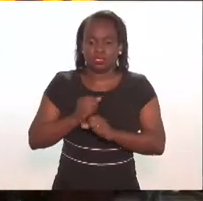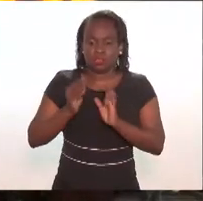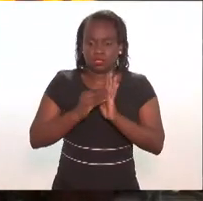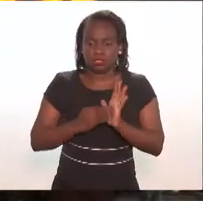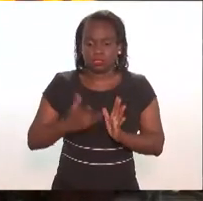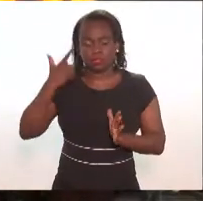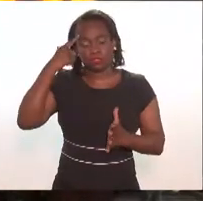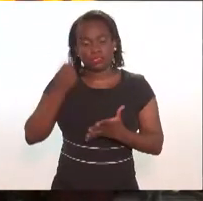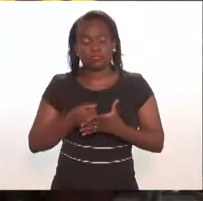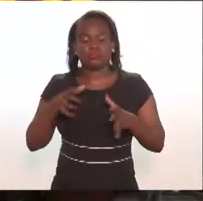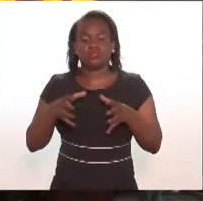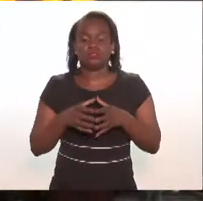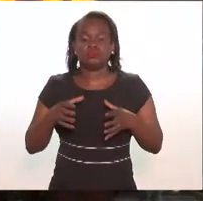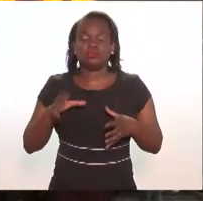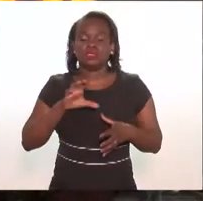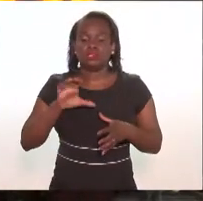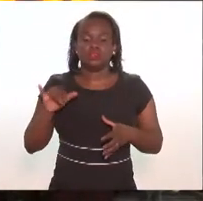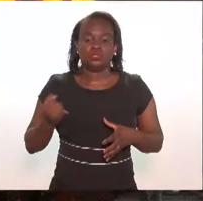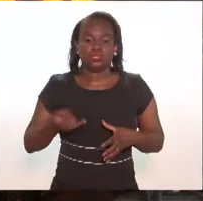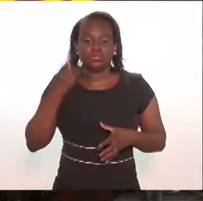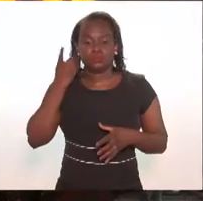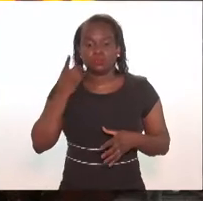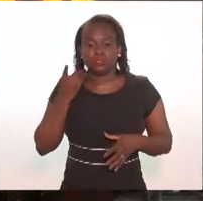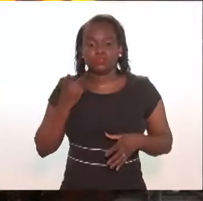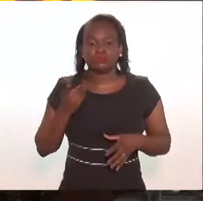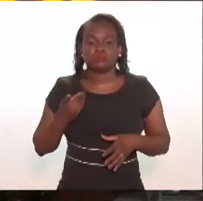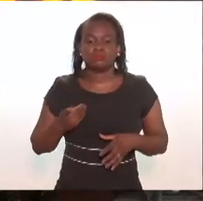emitir parecer pela Comissão de Constituição e Justiça, deputado